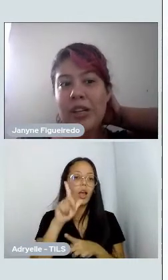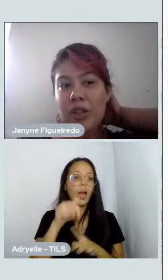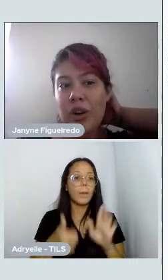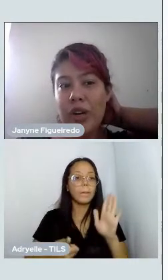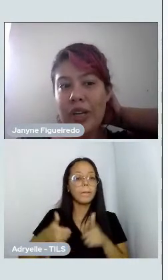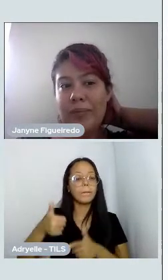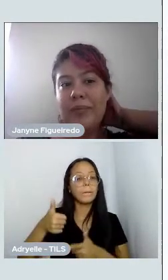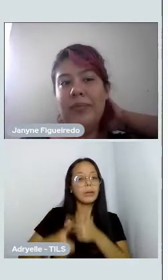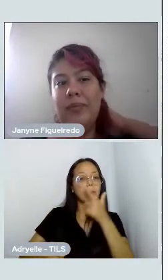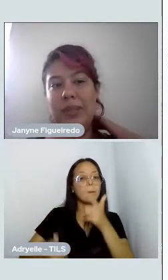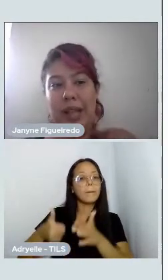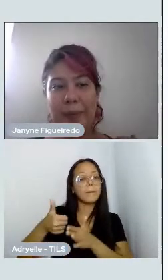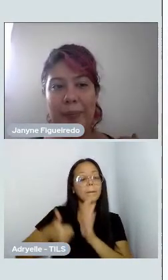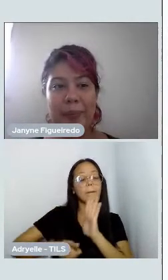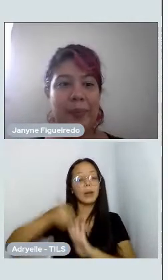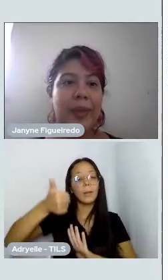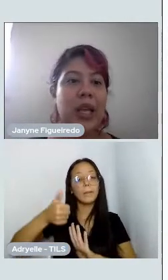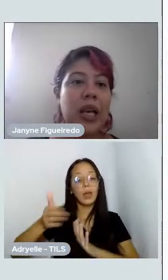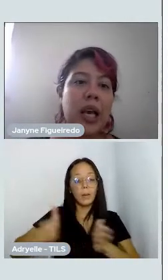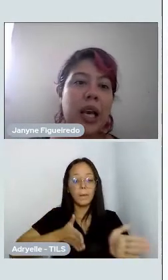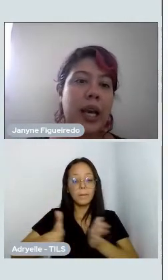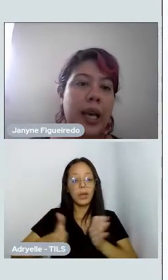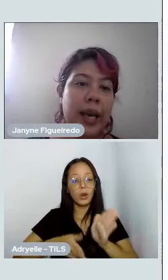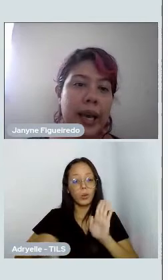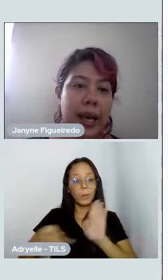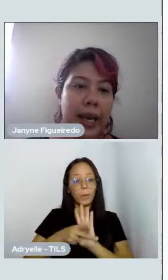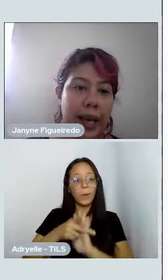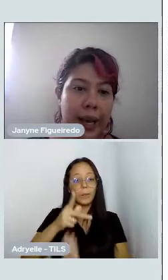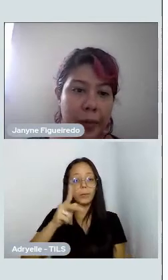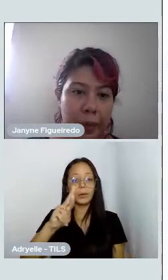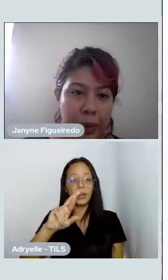período da pré-história, né?